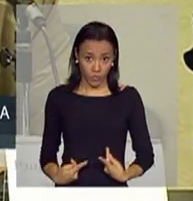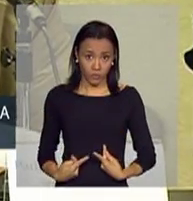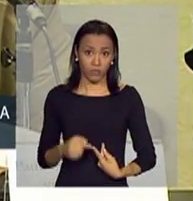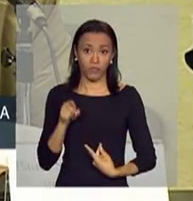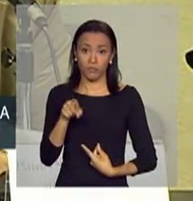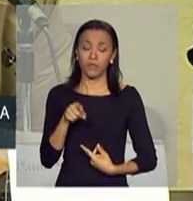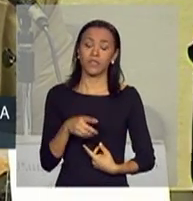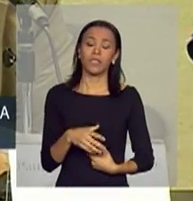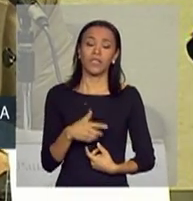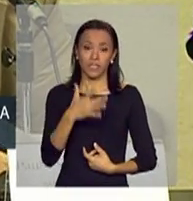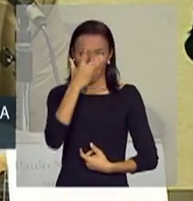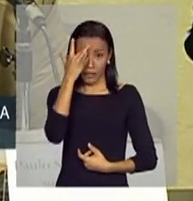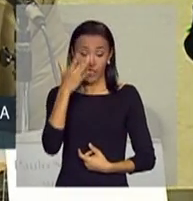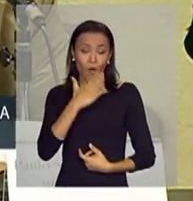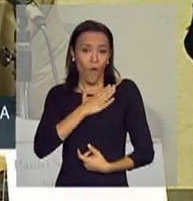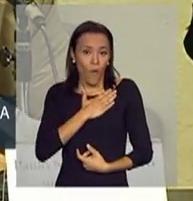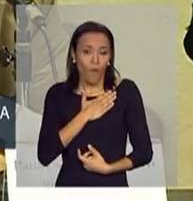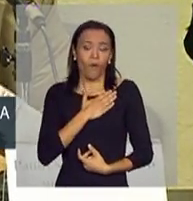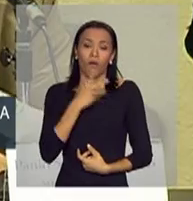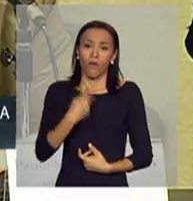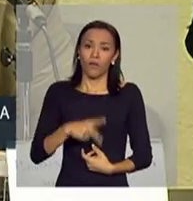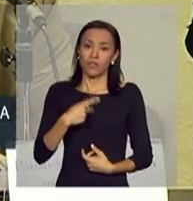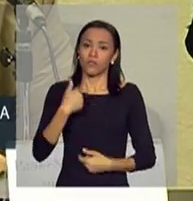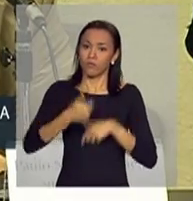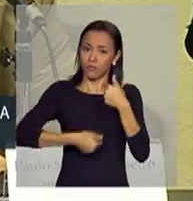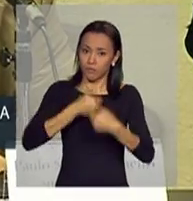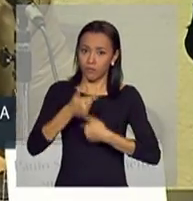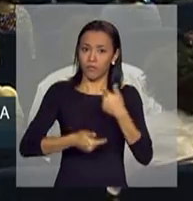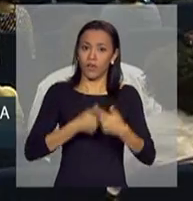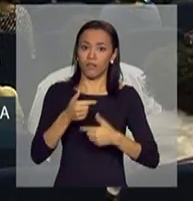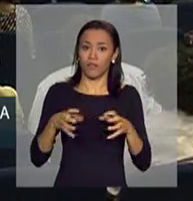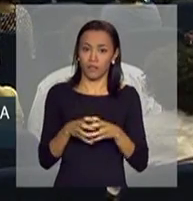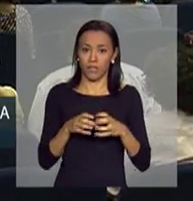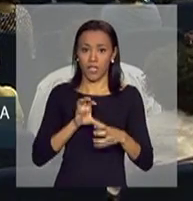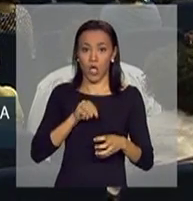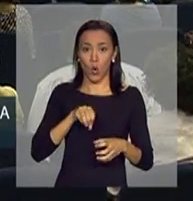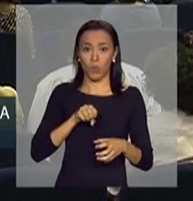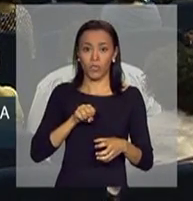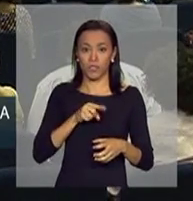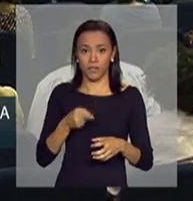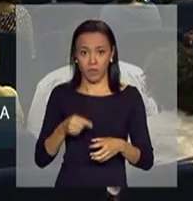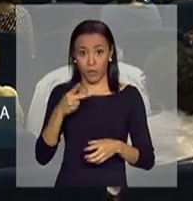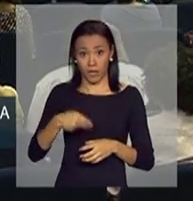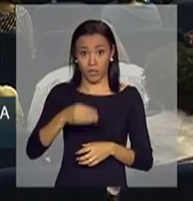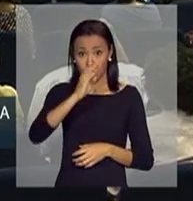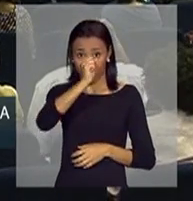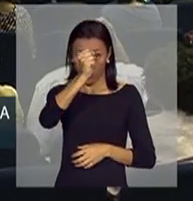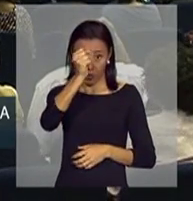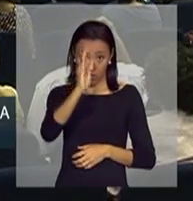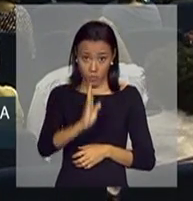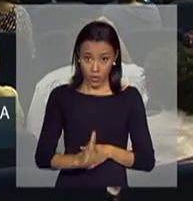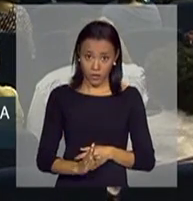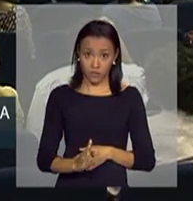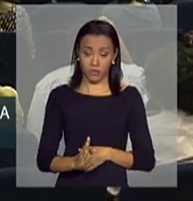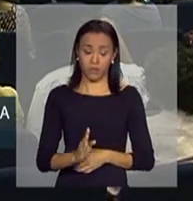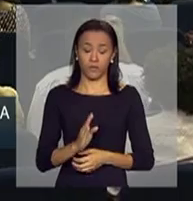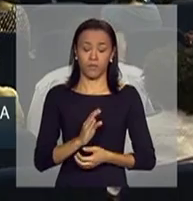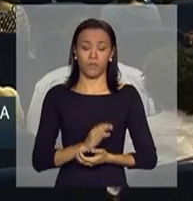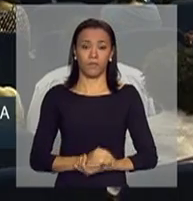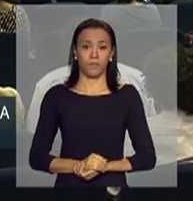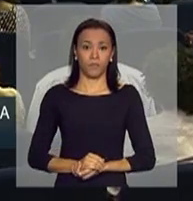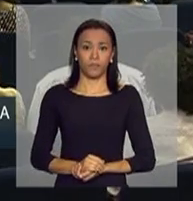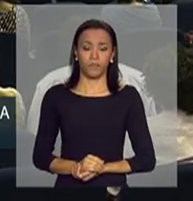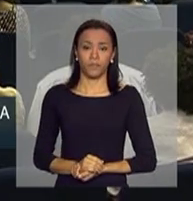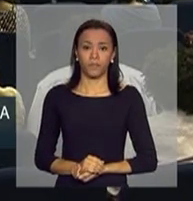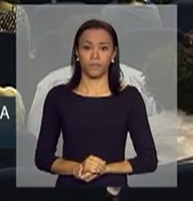estima pelo Brasil e pelo trabalho da comissão. Sim, muitas graças, Paulo Sérgio, muitas graças,